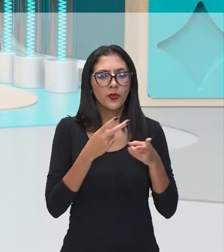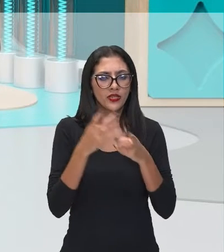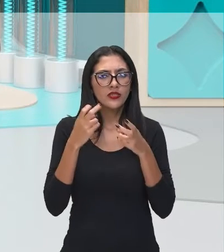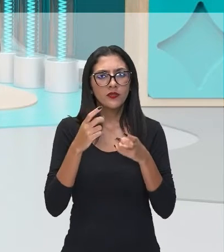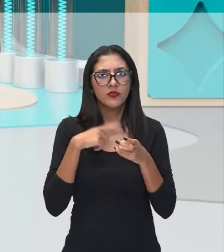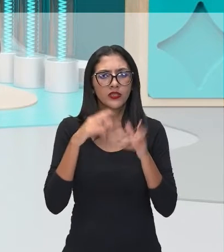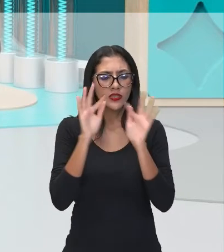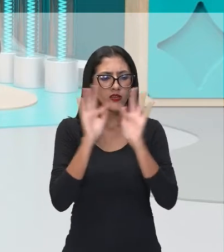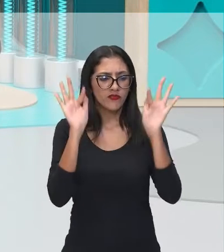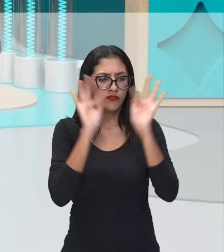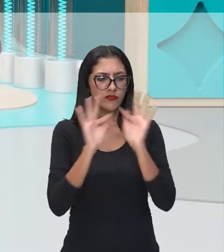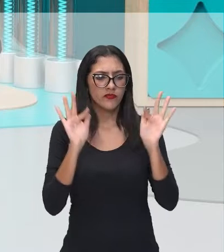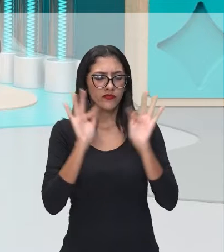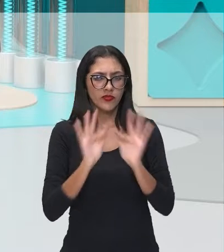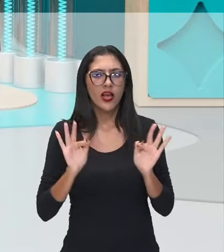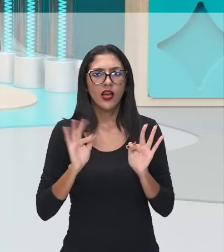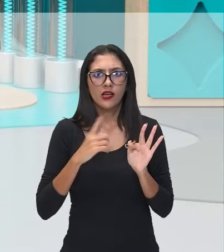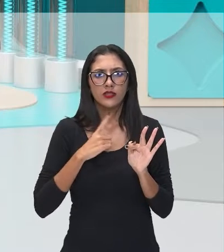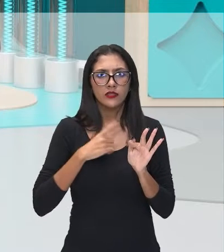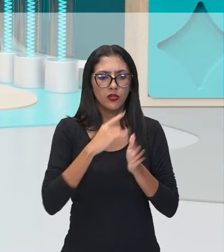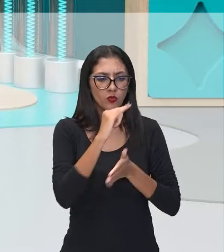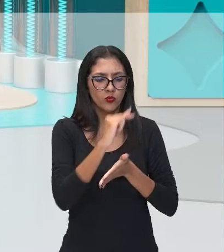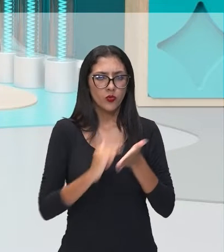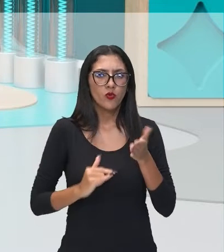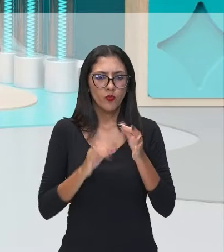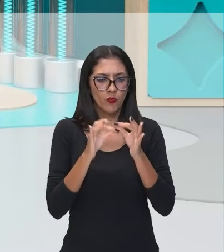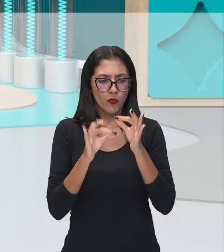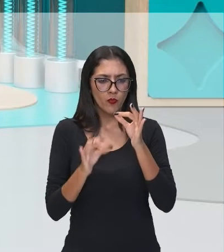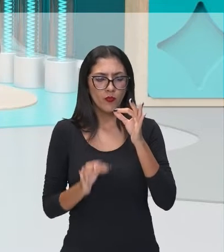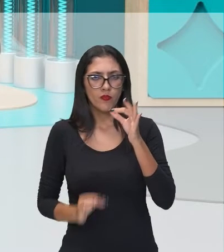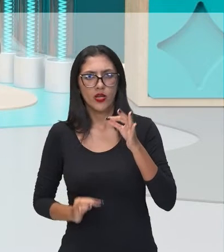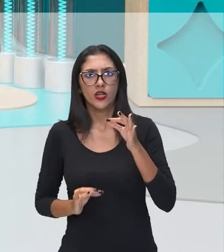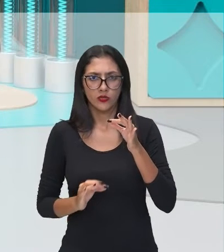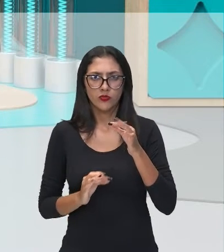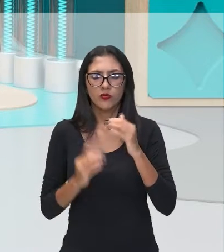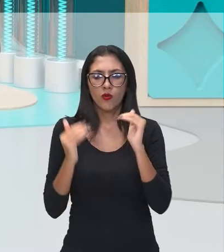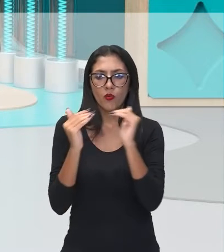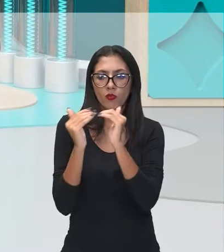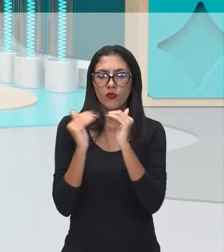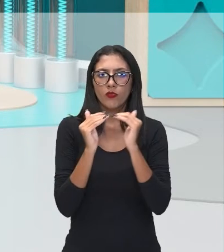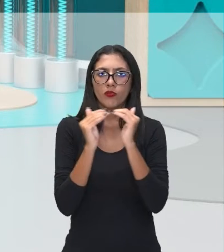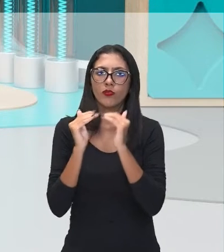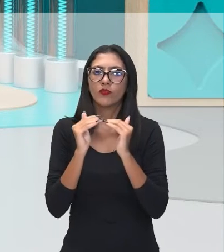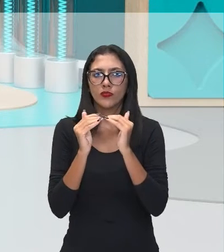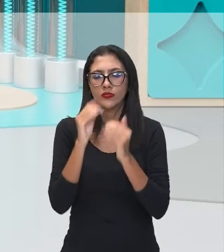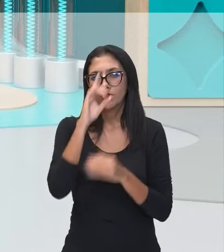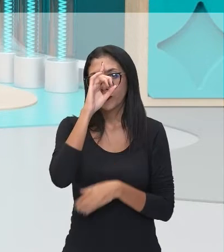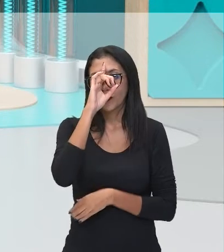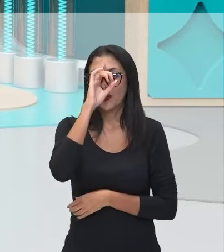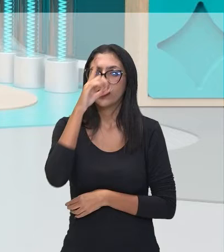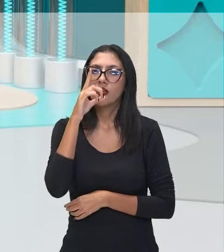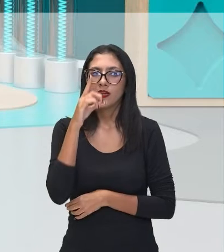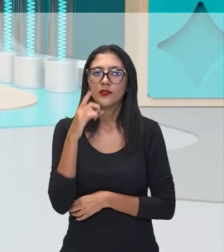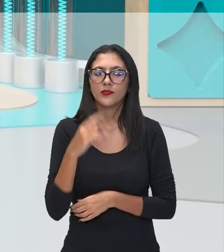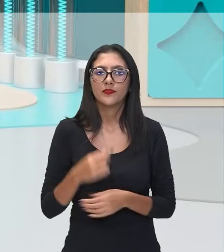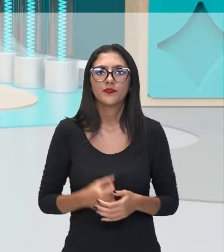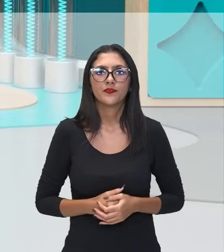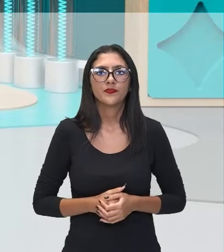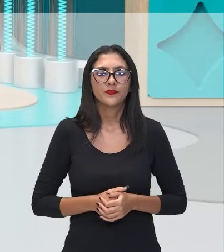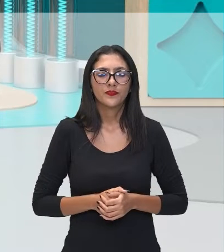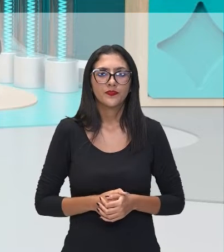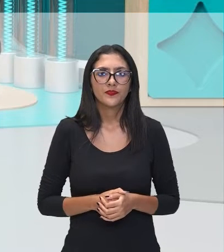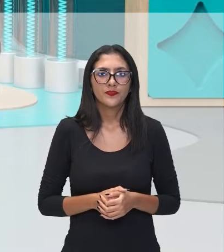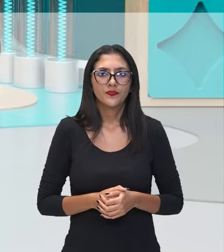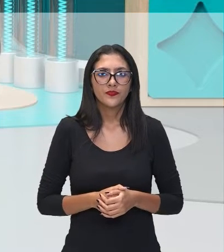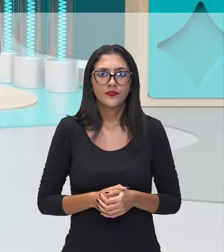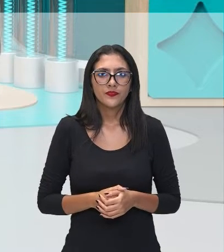declarativas, ele faz um movimento argumentativo de sustentação concordando com a ideia da redução da maioridade penal.